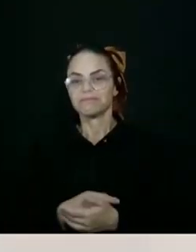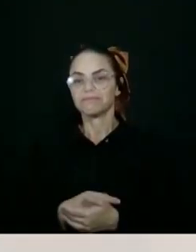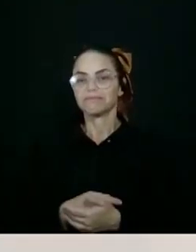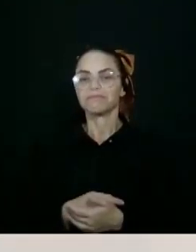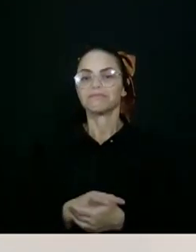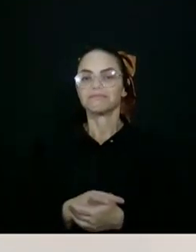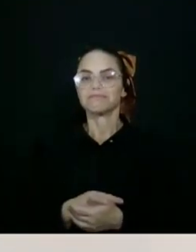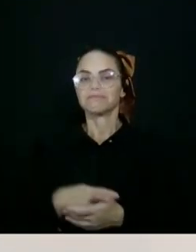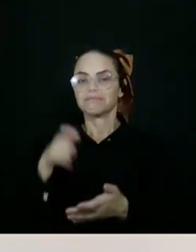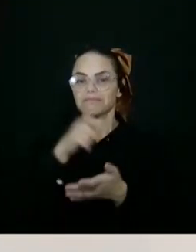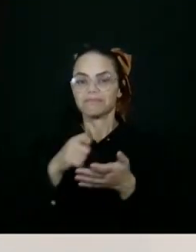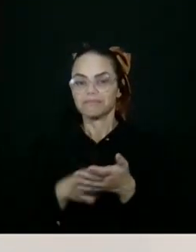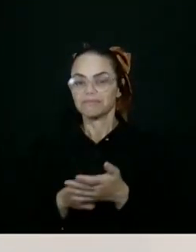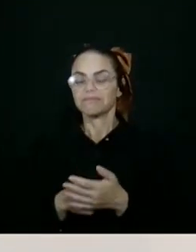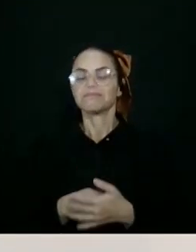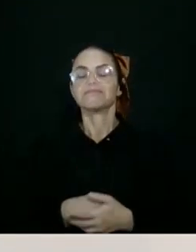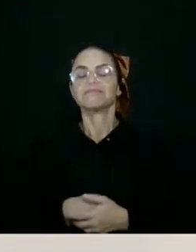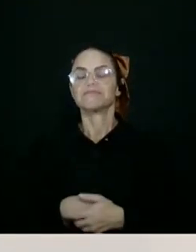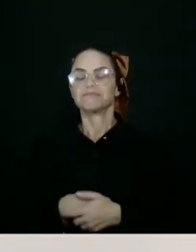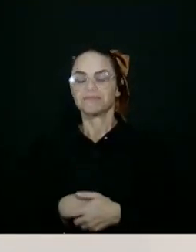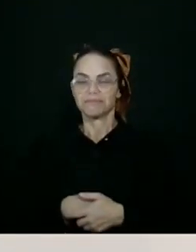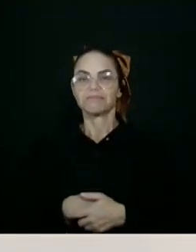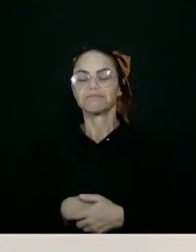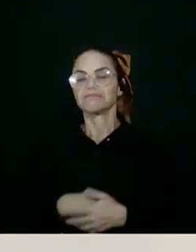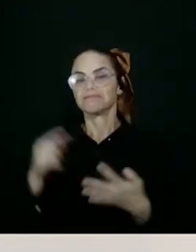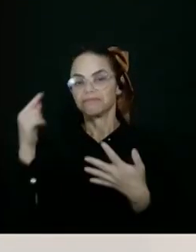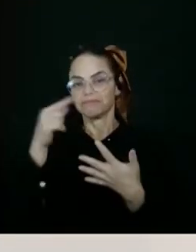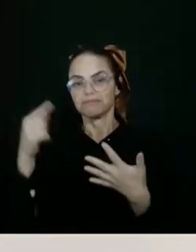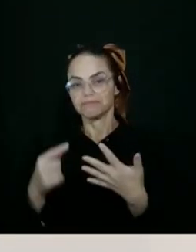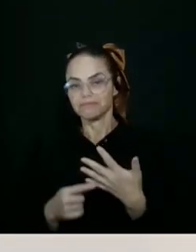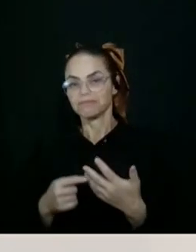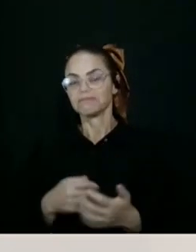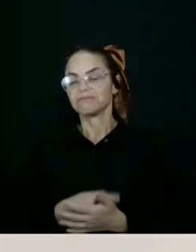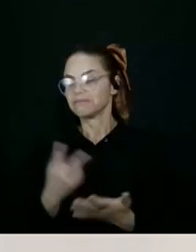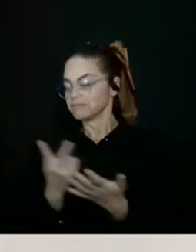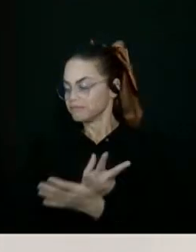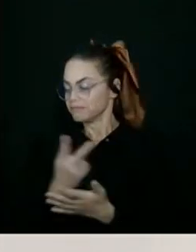malha fina, que a gente pode elencar aí, os maiores erros.